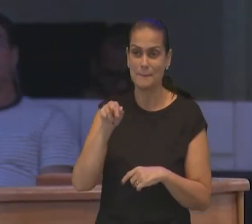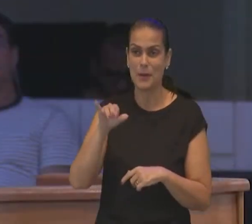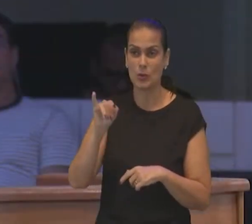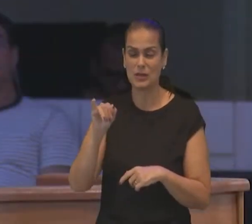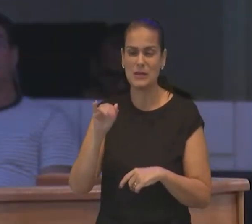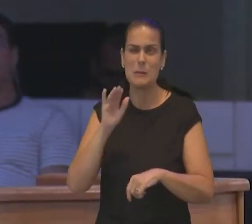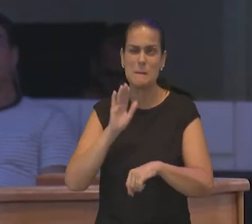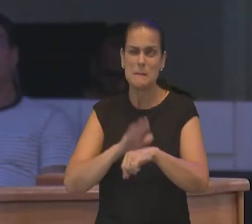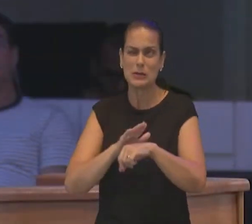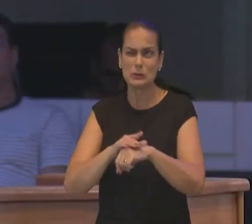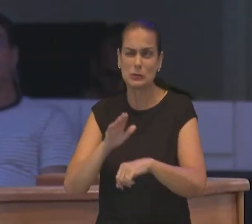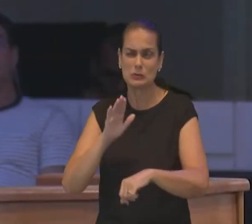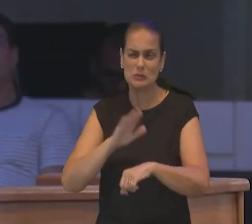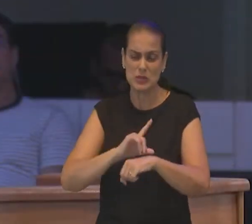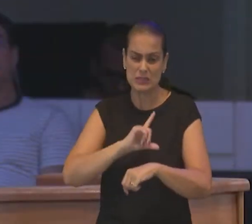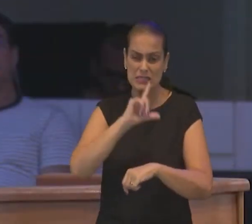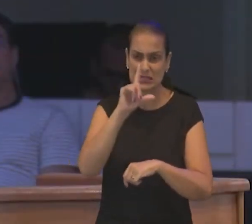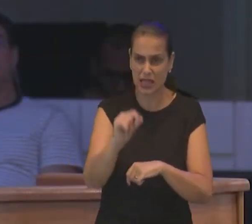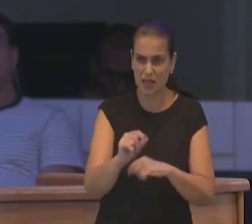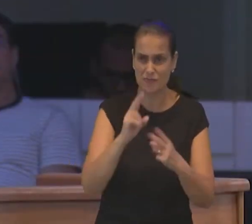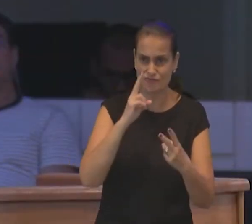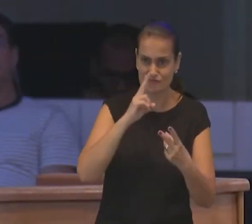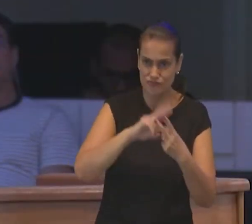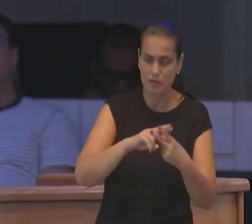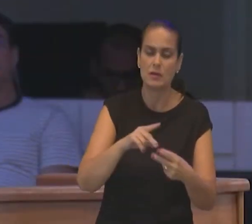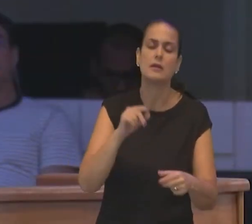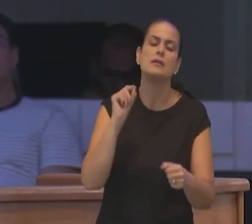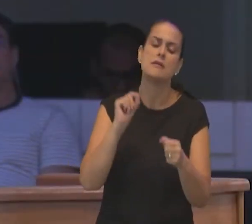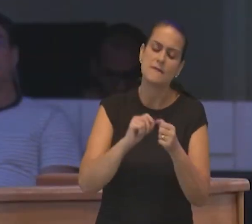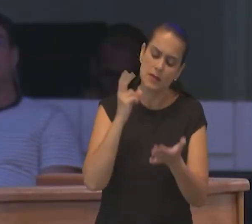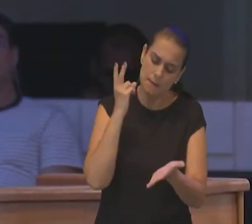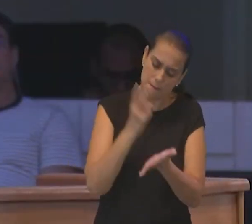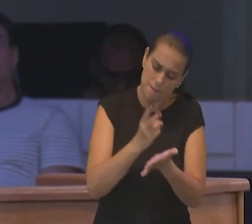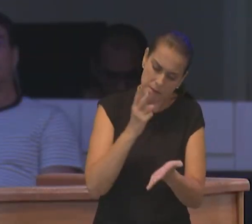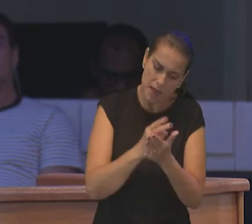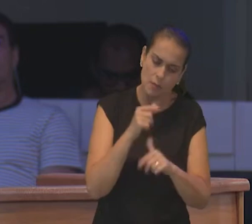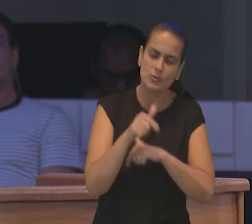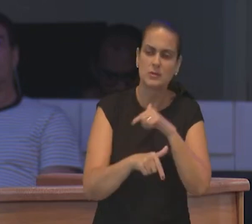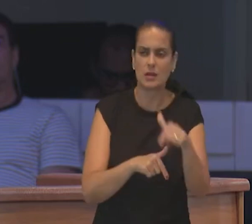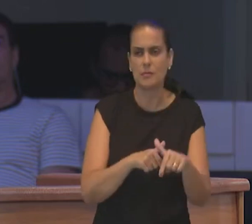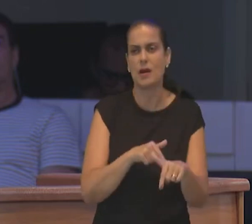do presídio, eu quero fazer o mesmo trabalho que o senhor faz.